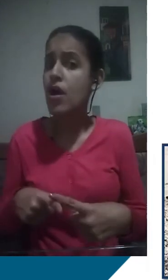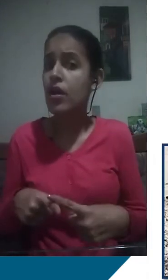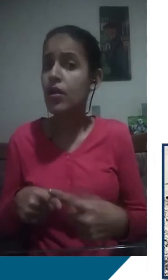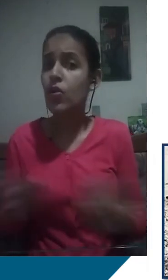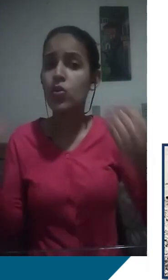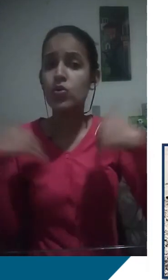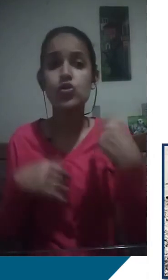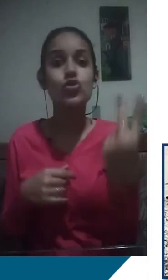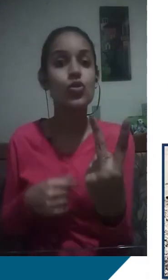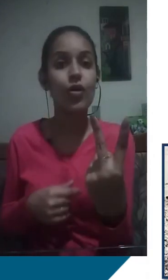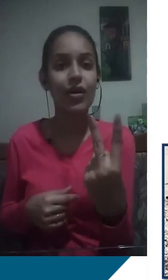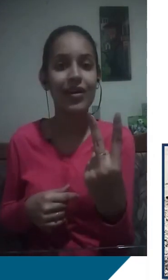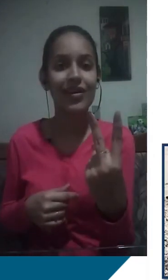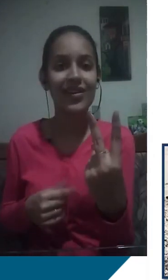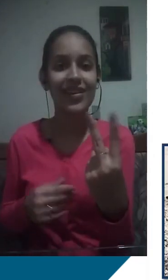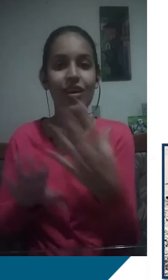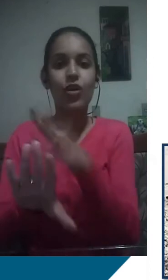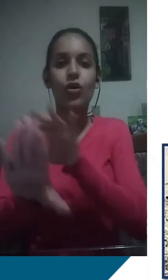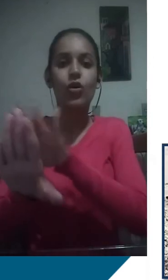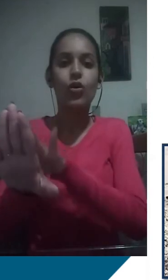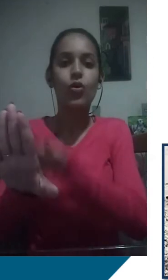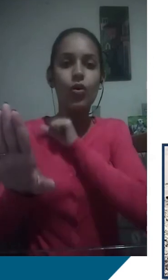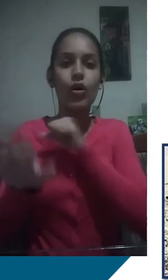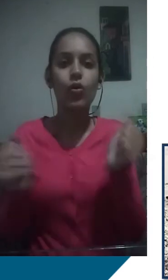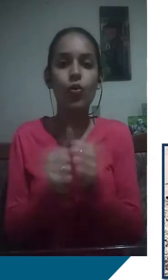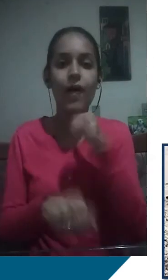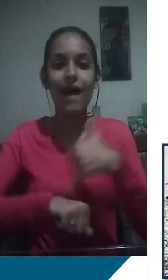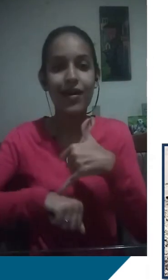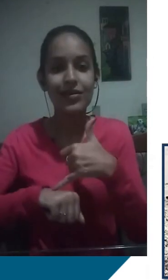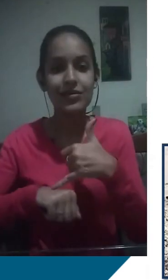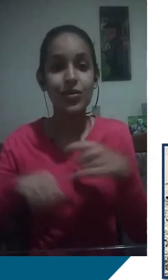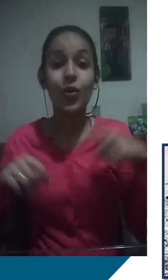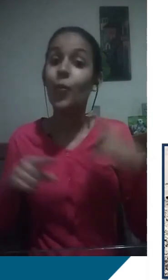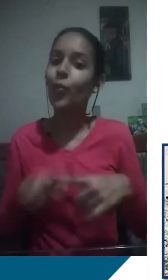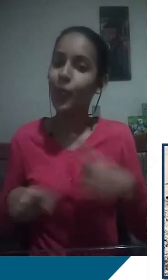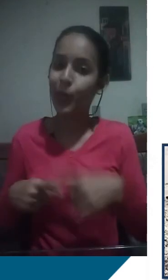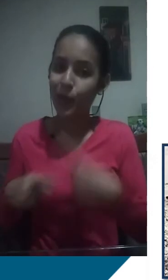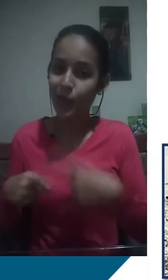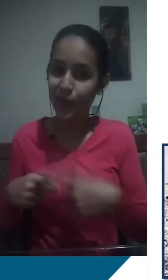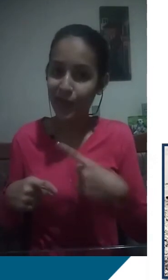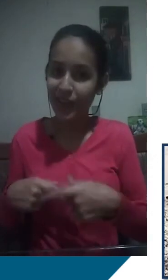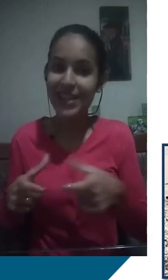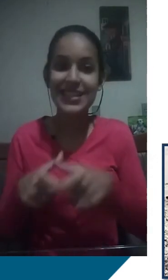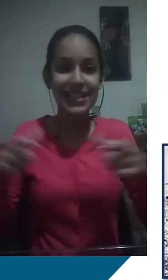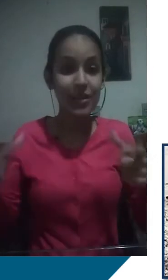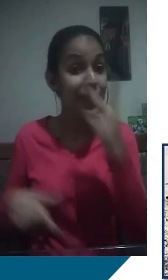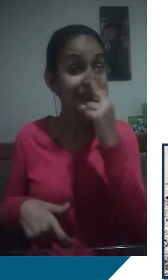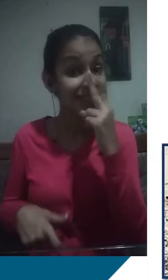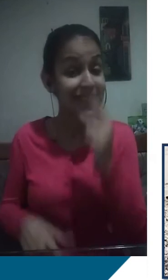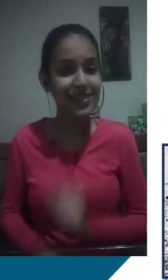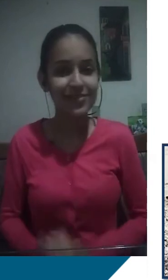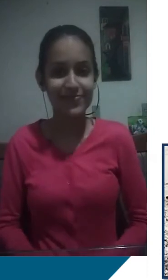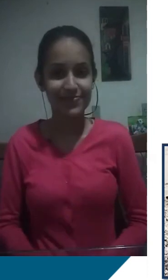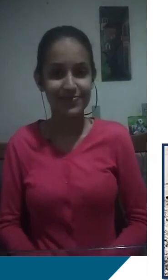o coeficiente de dilatação muito parecido. Se eu colocasse um material no lugar do vergalhão que não tivesse o coeficiente de dilatação